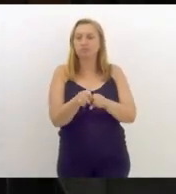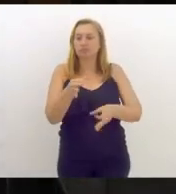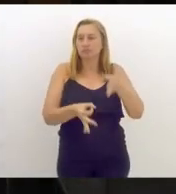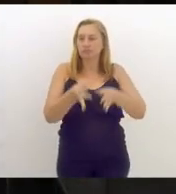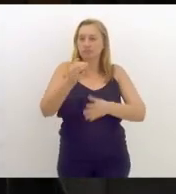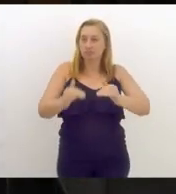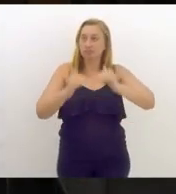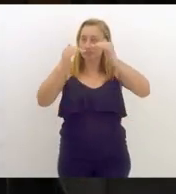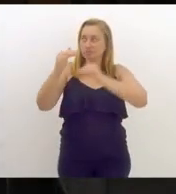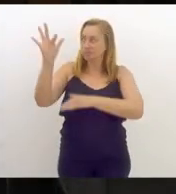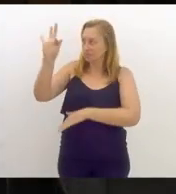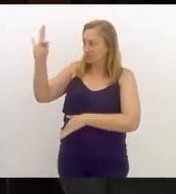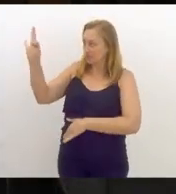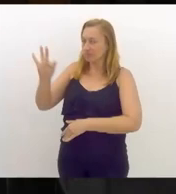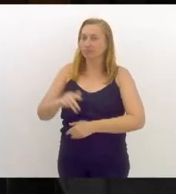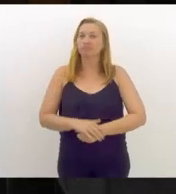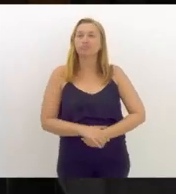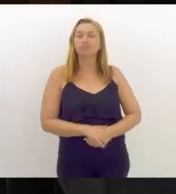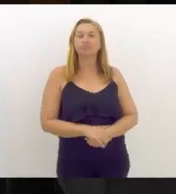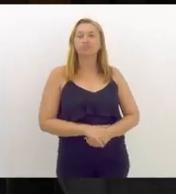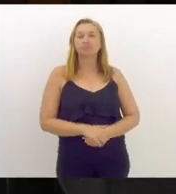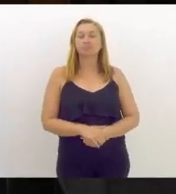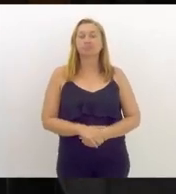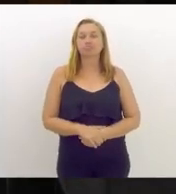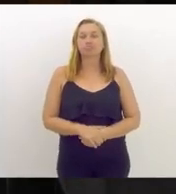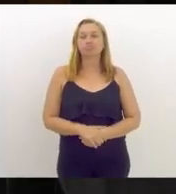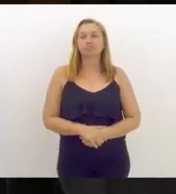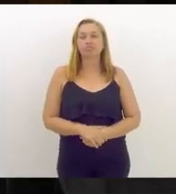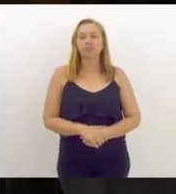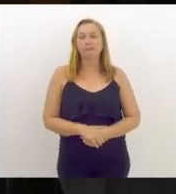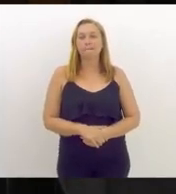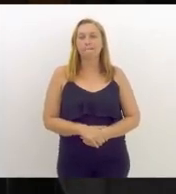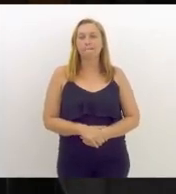Tribunal Federal seria